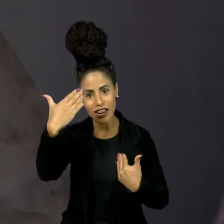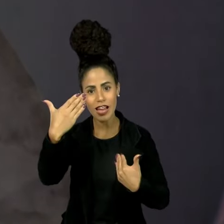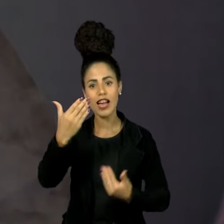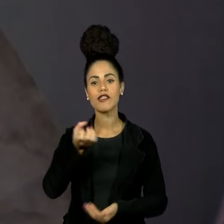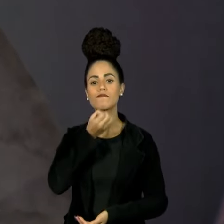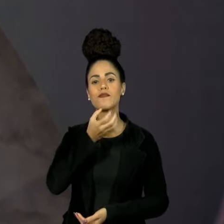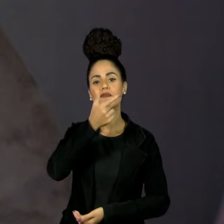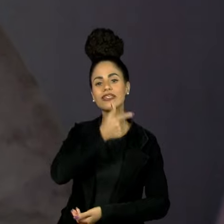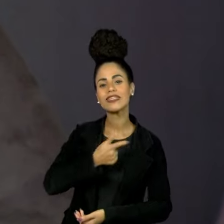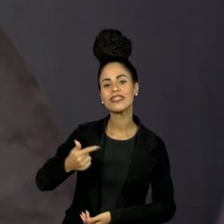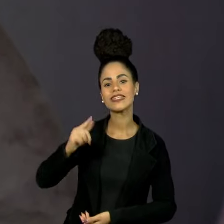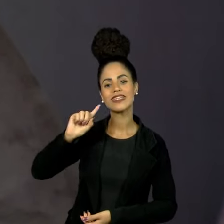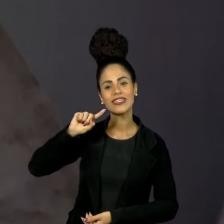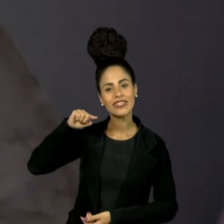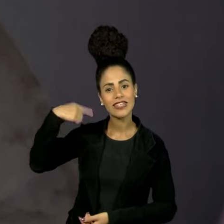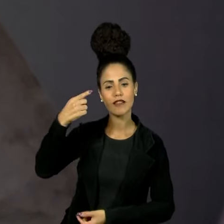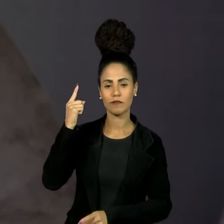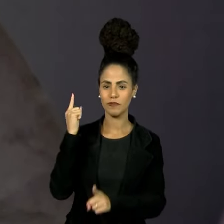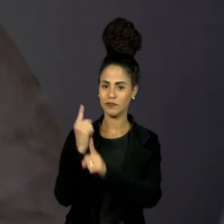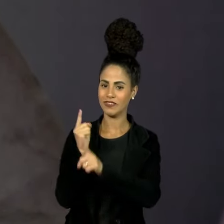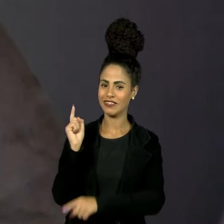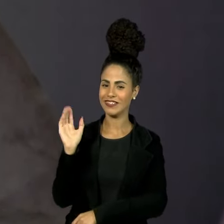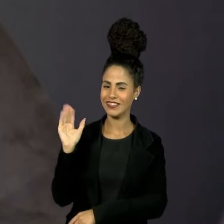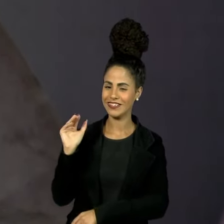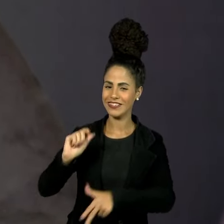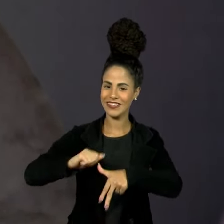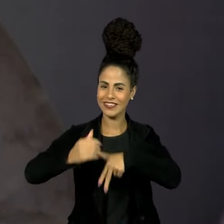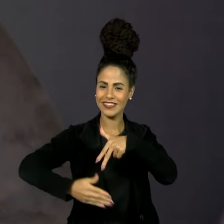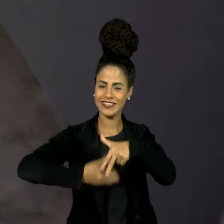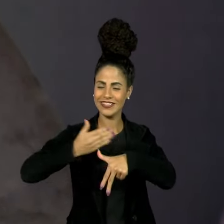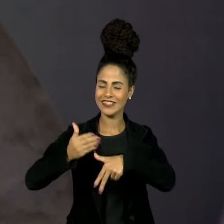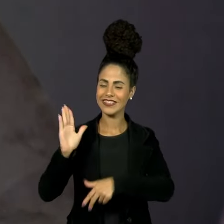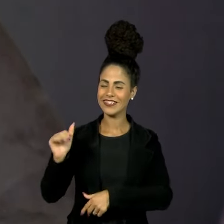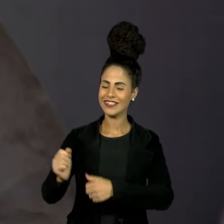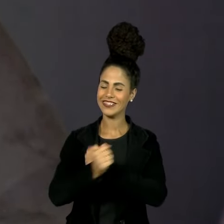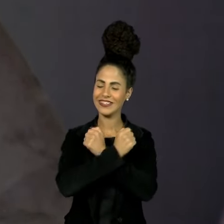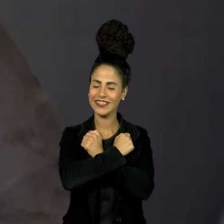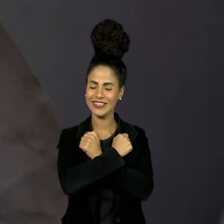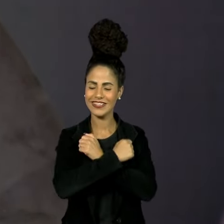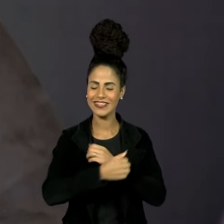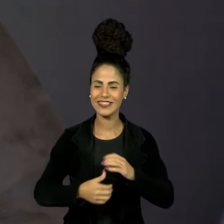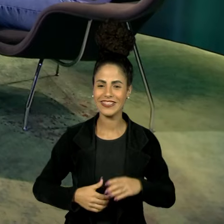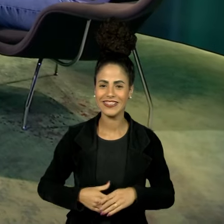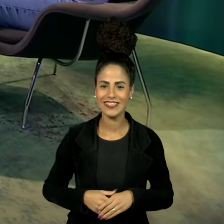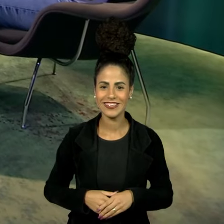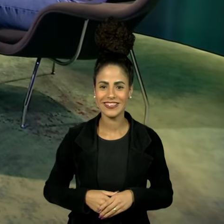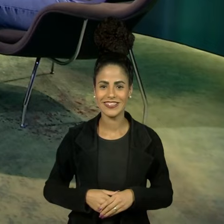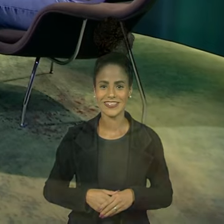ótima semana e até o nosso próximo programa Negros em Foco. Abraços, tchau!